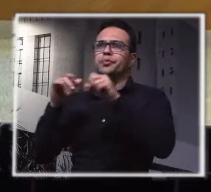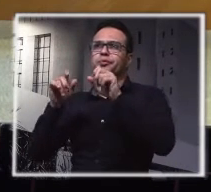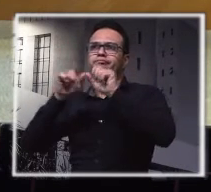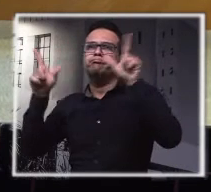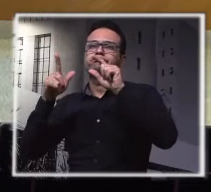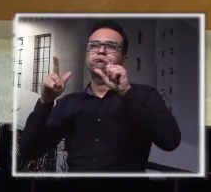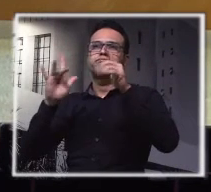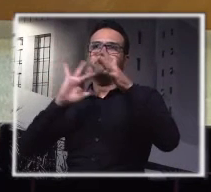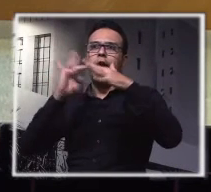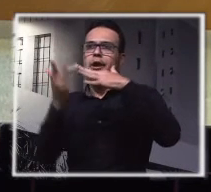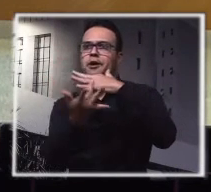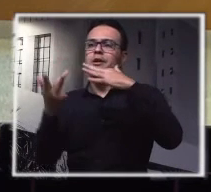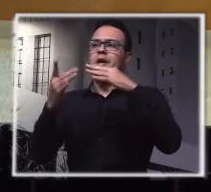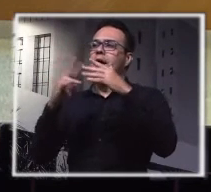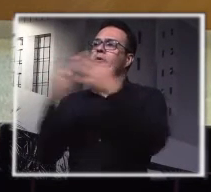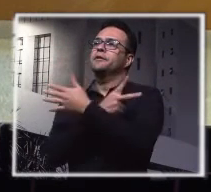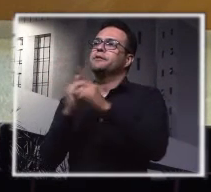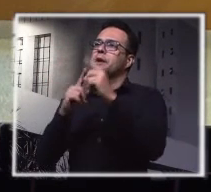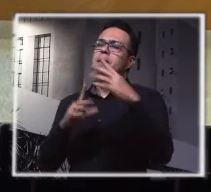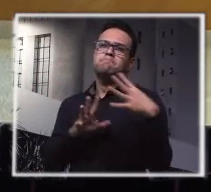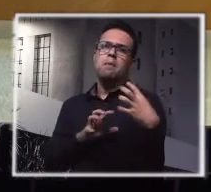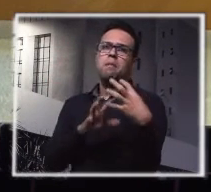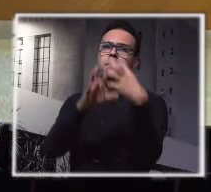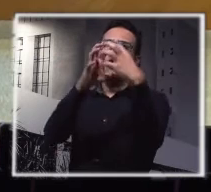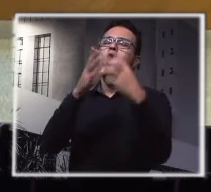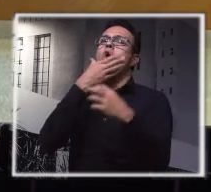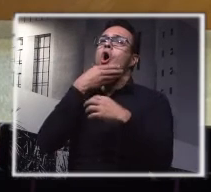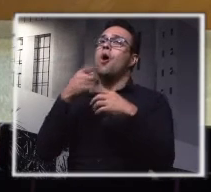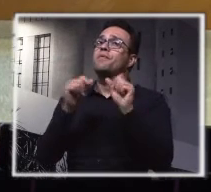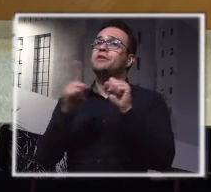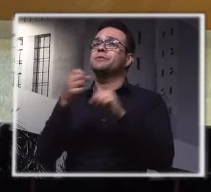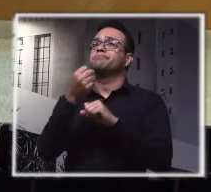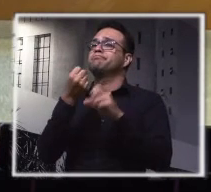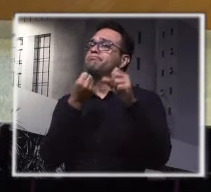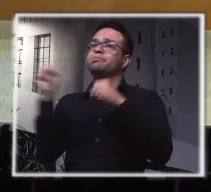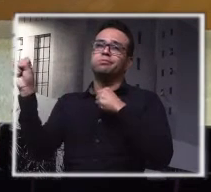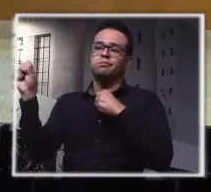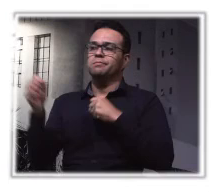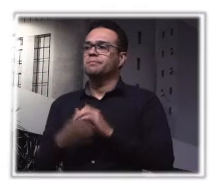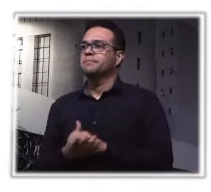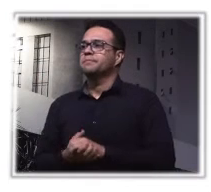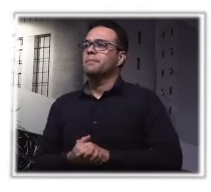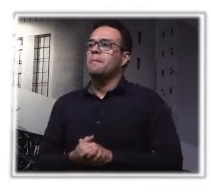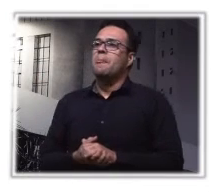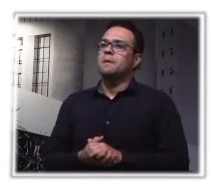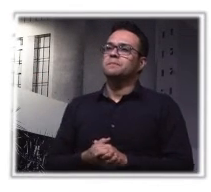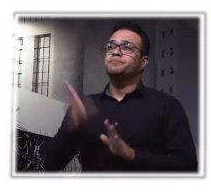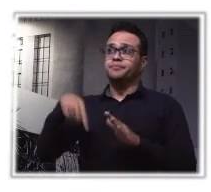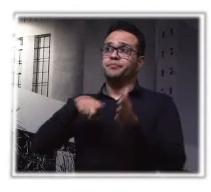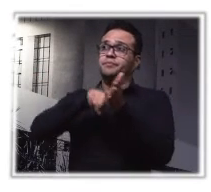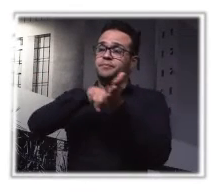esse controle, surge o conflito e o homem traz a sua agressividade. Essa é uma